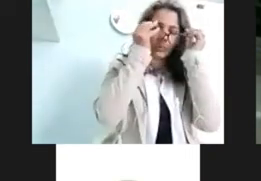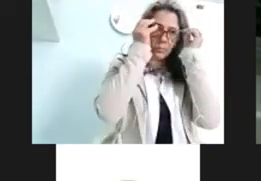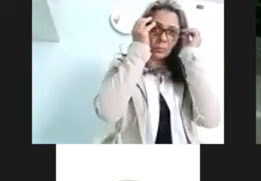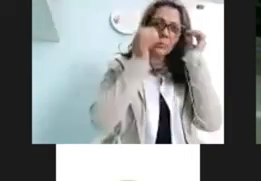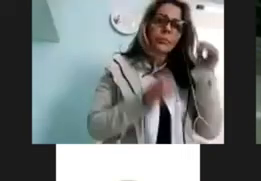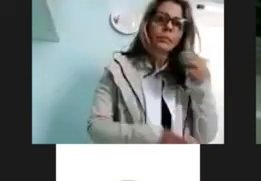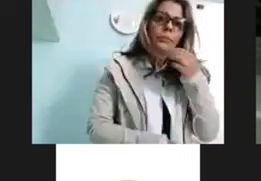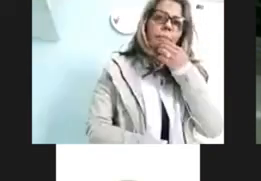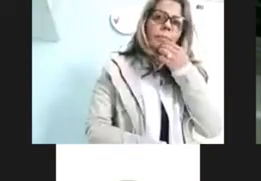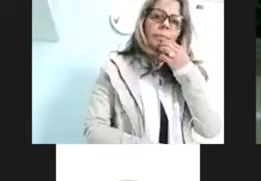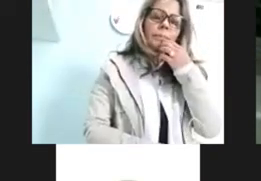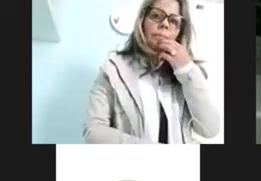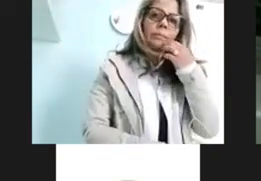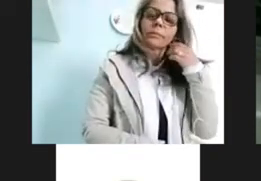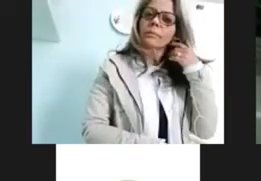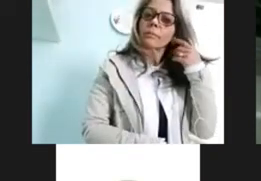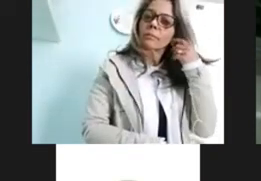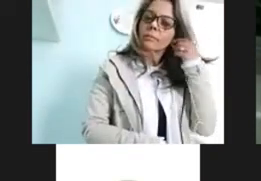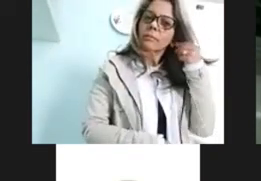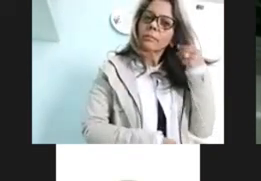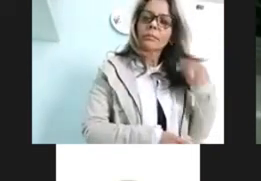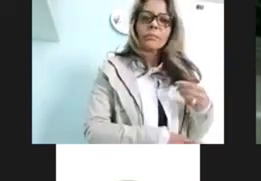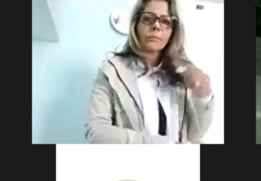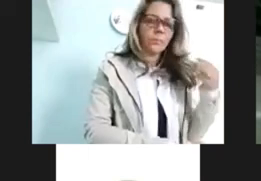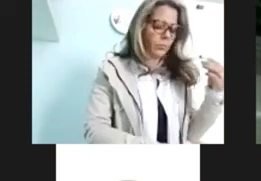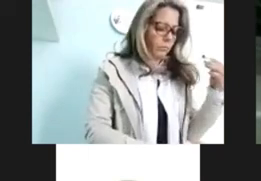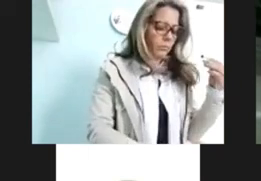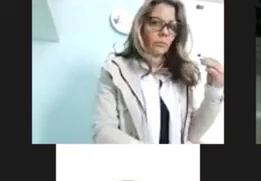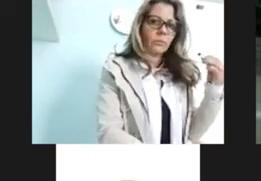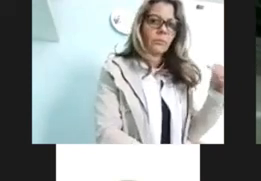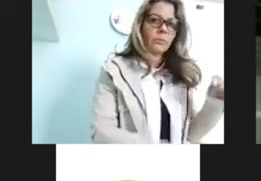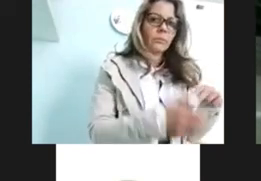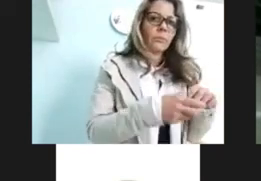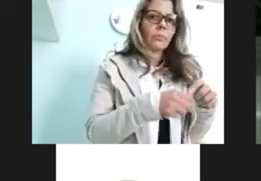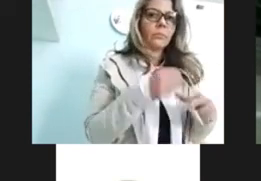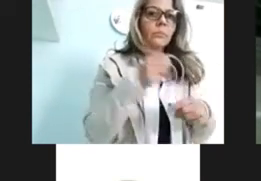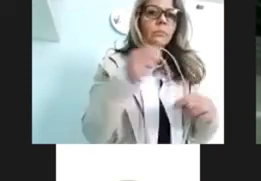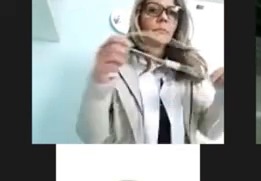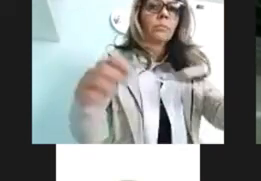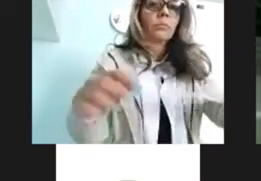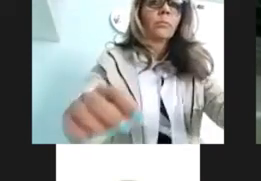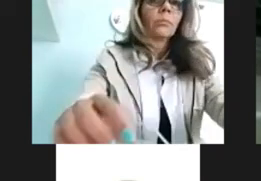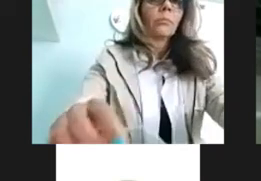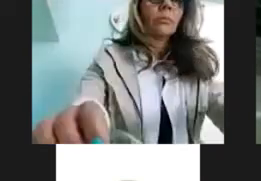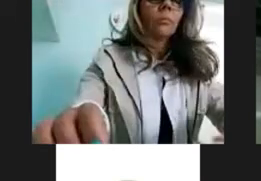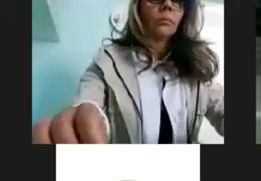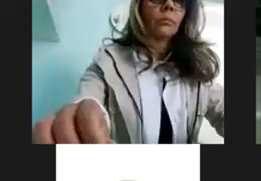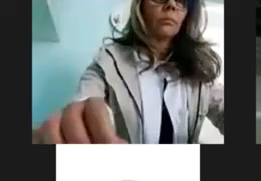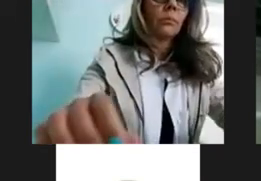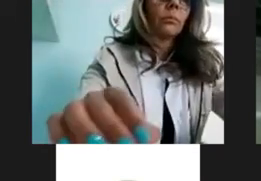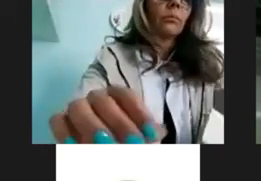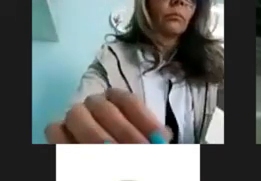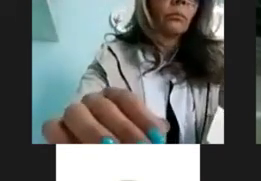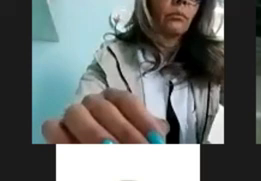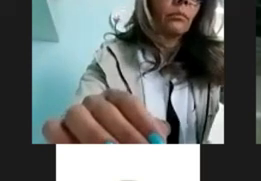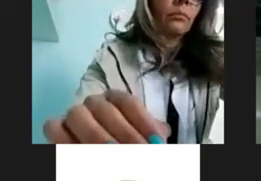parte da emocional. Porque a parte física é muito interessante, eu já vi bastante sobre ela, mas